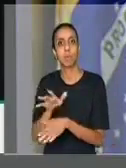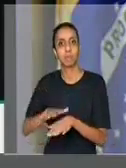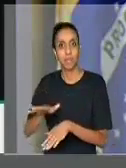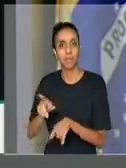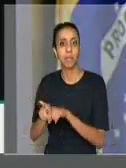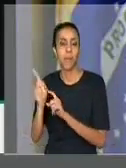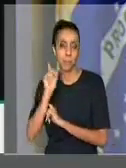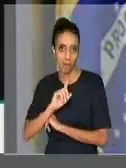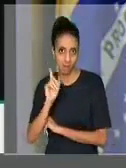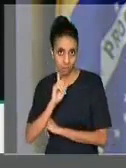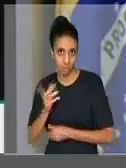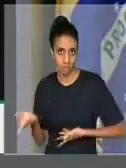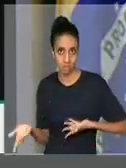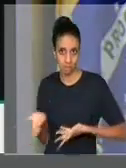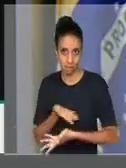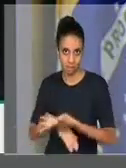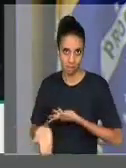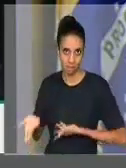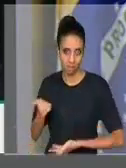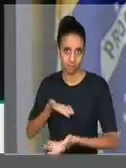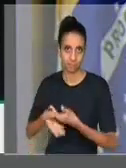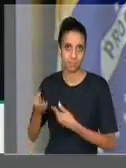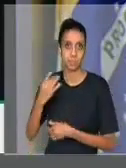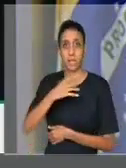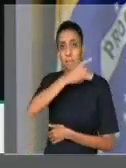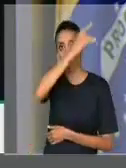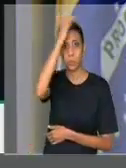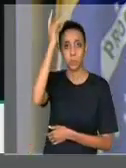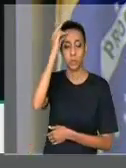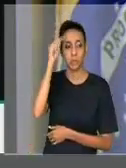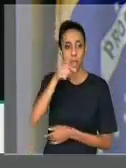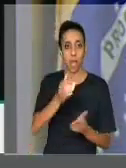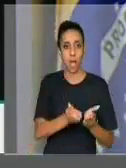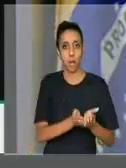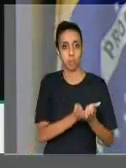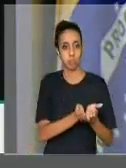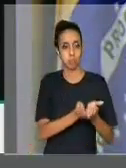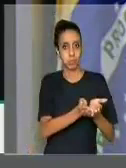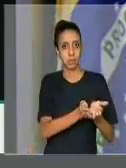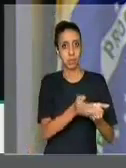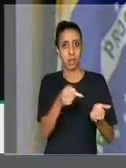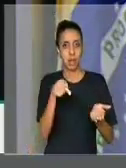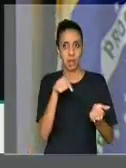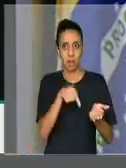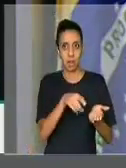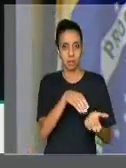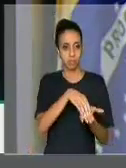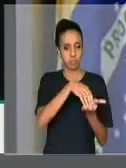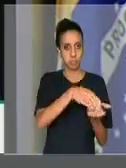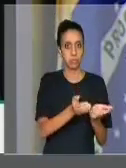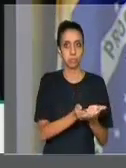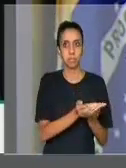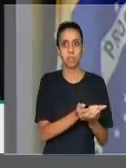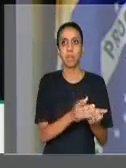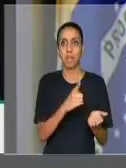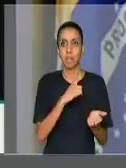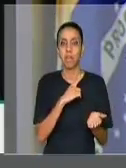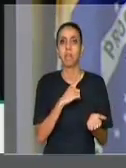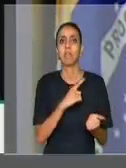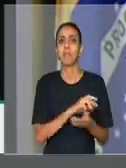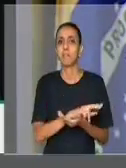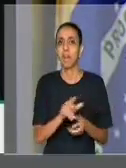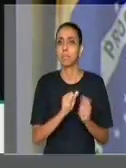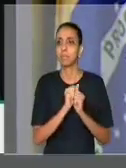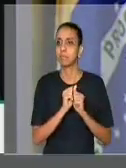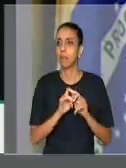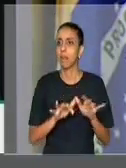minas gerais que tem o espírito santo tem nos seus portos é importante base para o escoamento dos produtos que têm